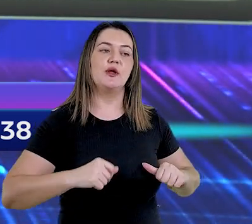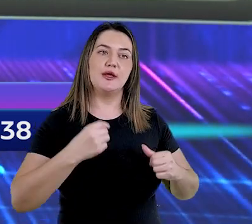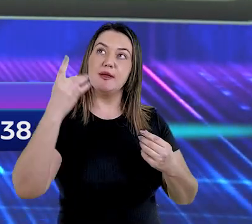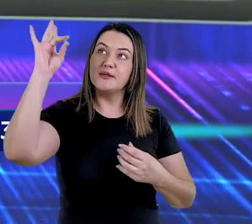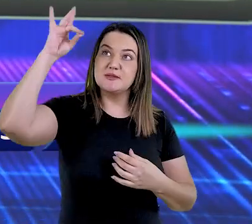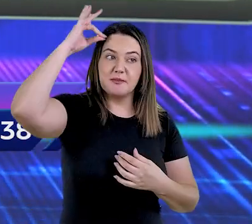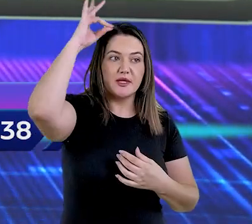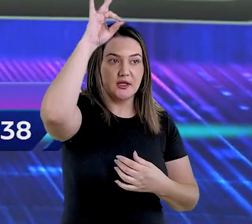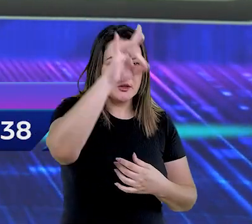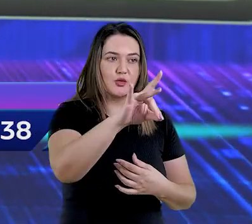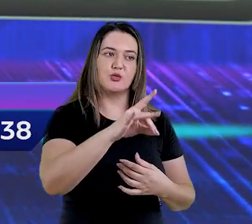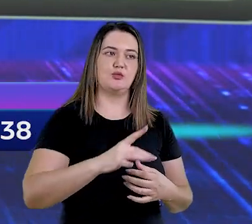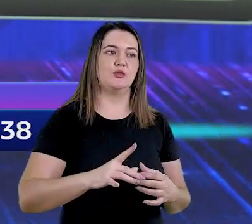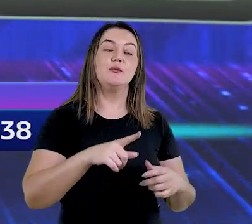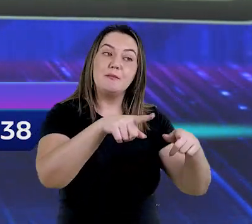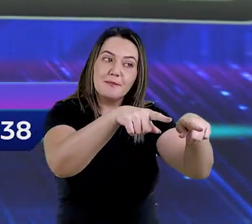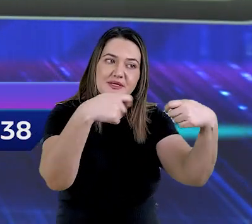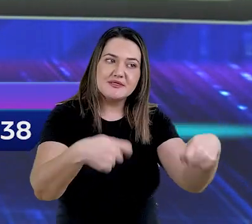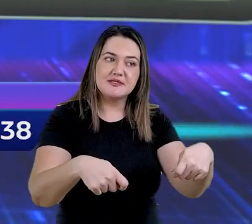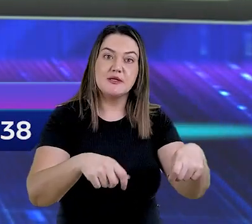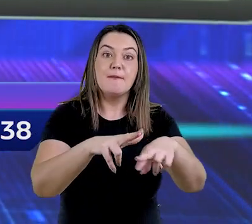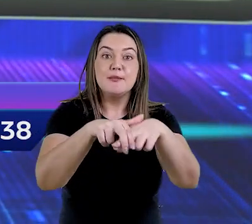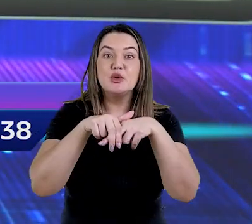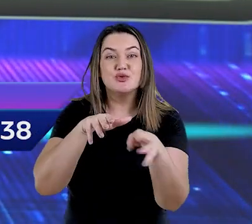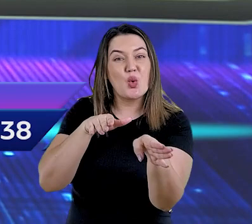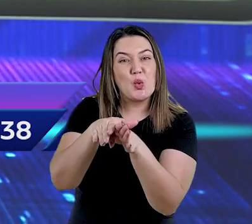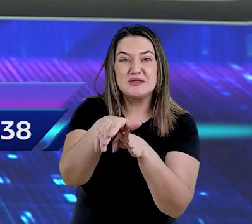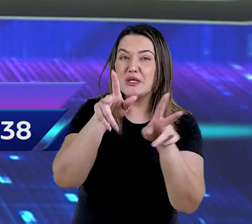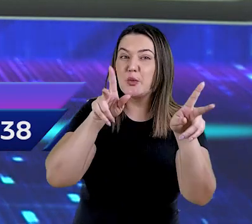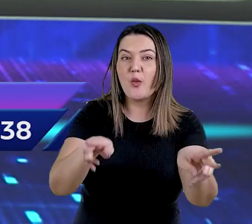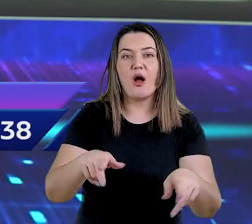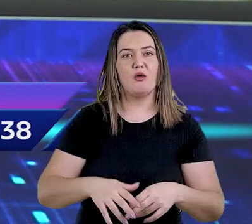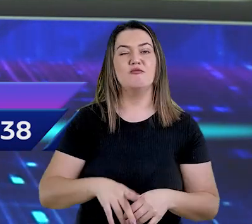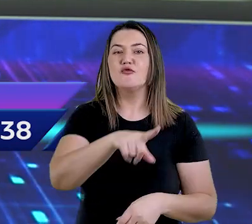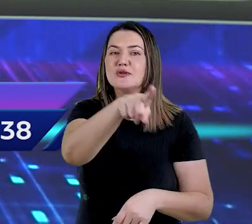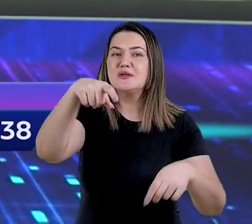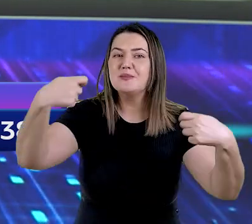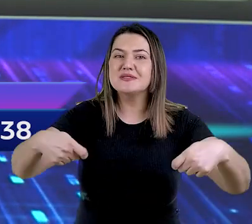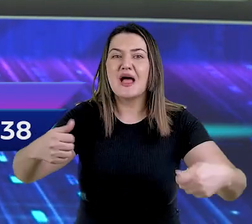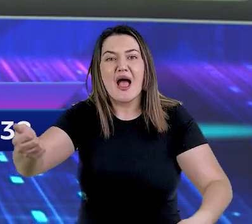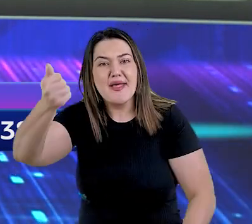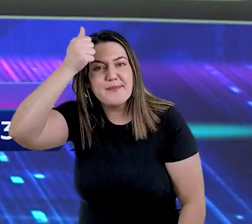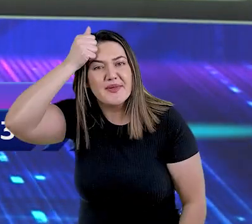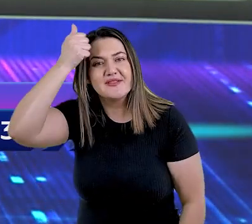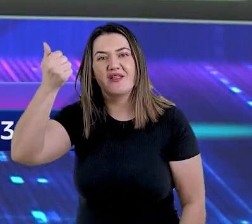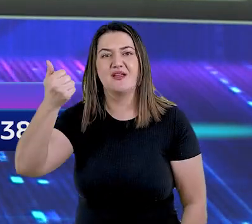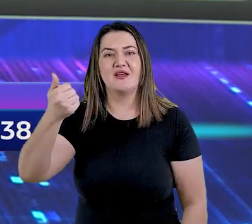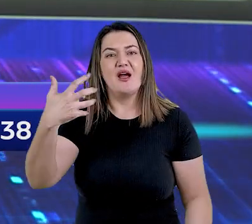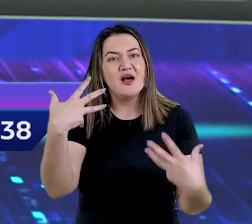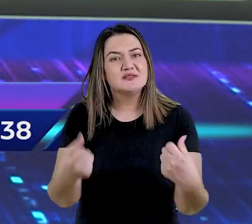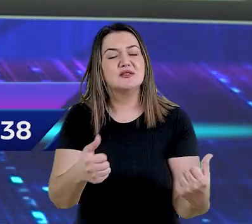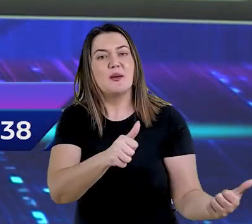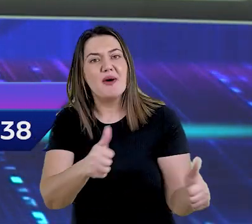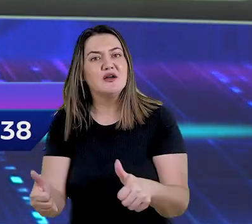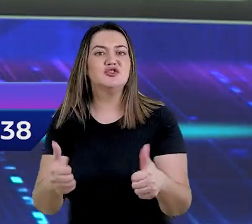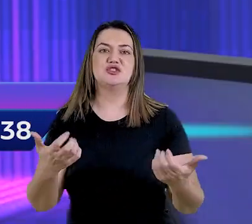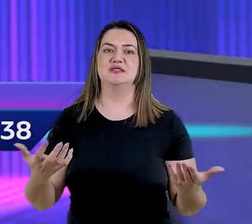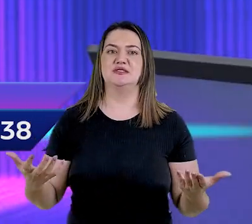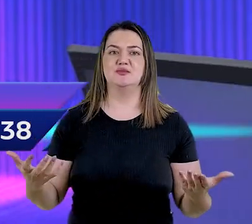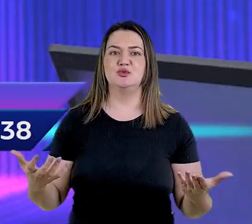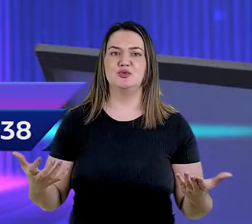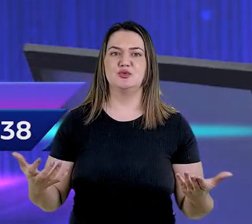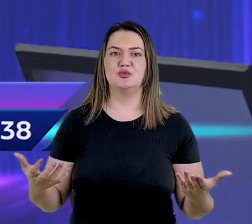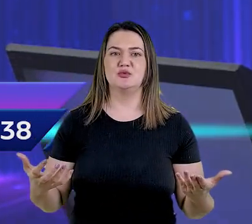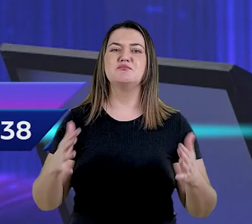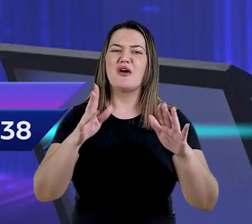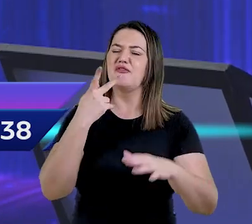que você tem que fazer? Se arrepender e ser batizado. É isso. Arrepender-se e ser batizado. Alguém pode